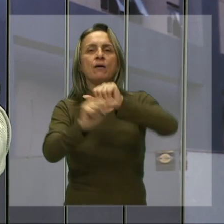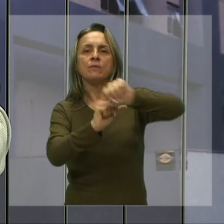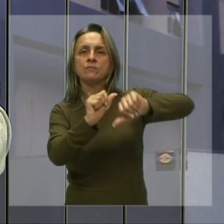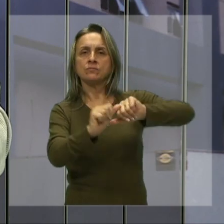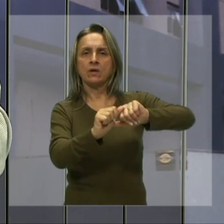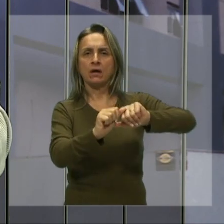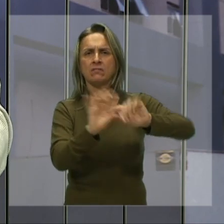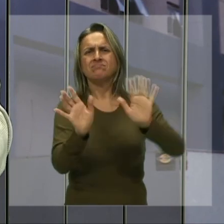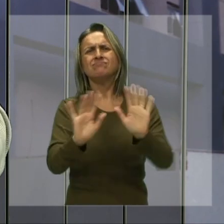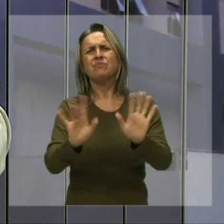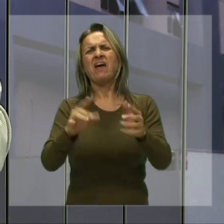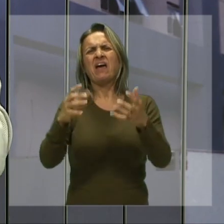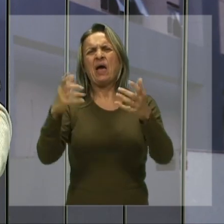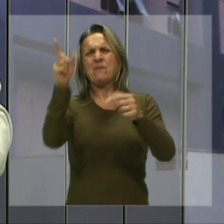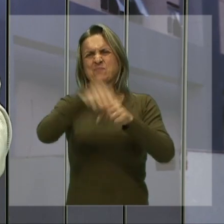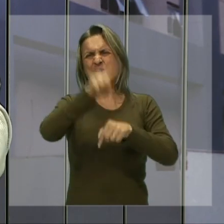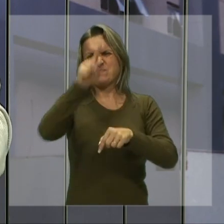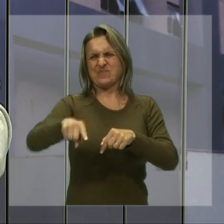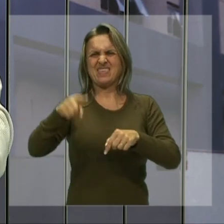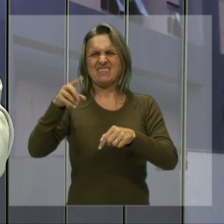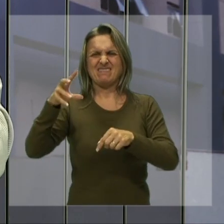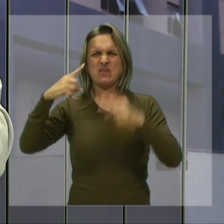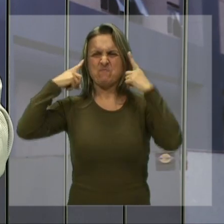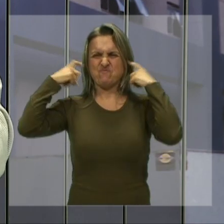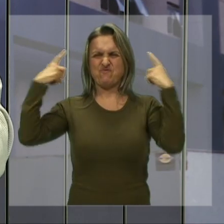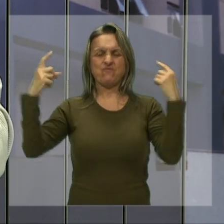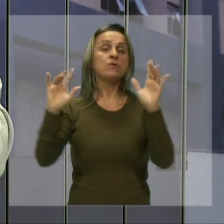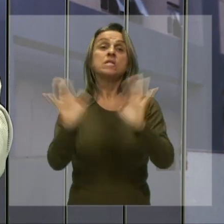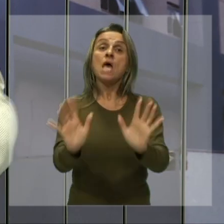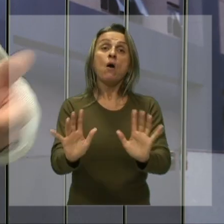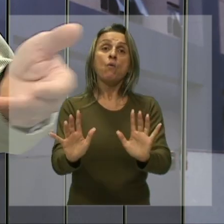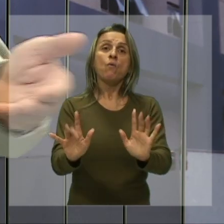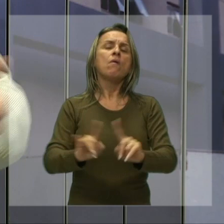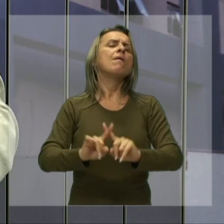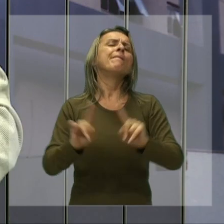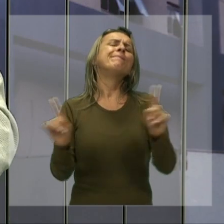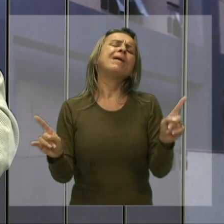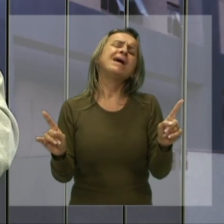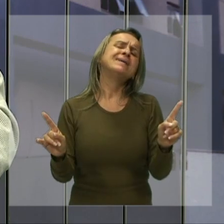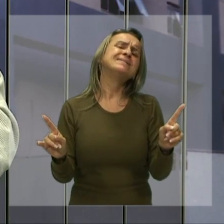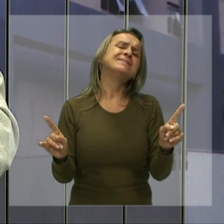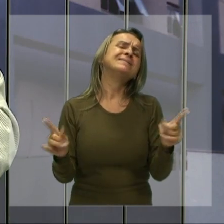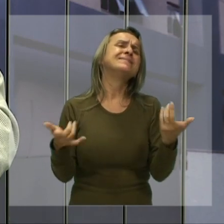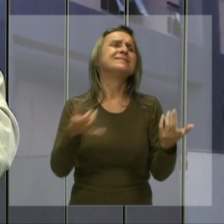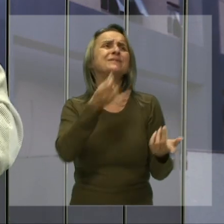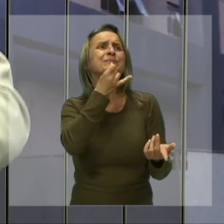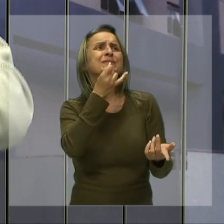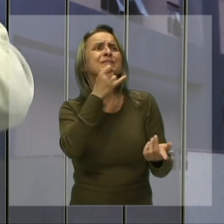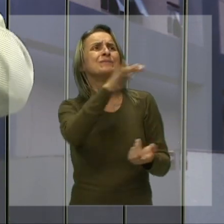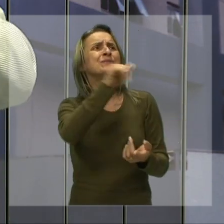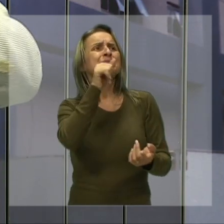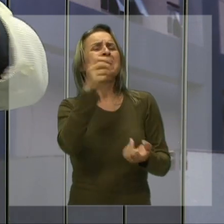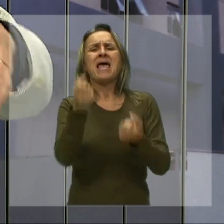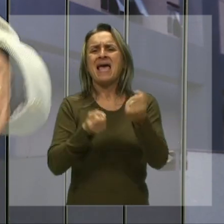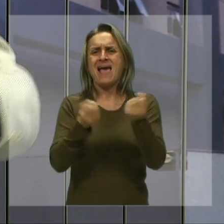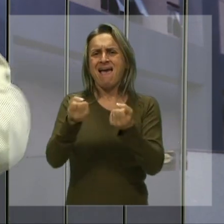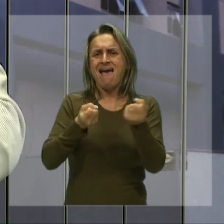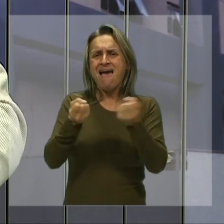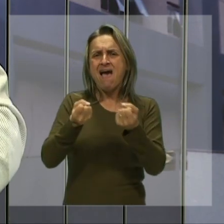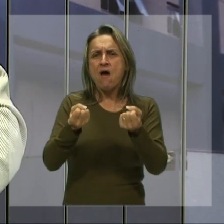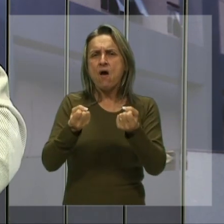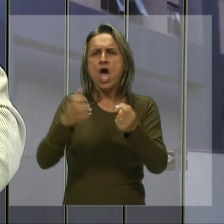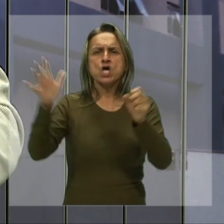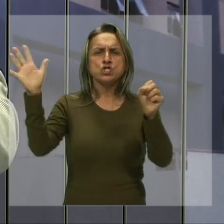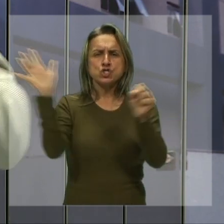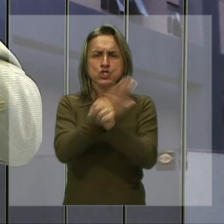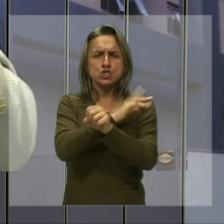pessoas de ouvir som, não quer. Mas me diz uma coisa, faz sentido o cara pegar uma caminhonete, encher a carroceria dela de